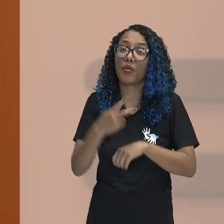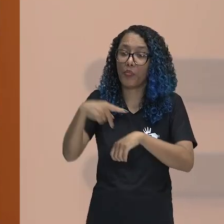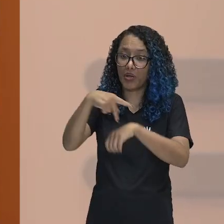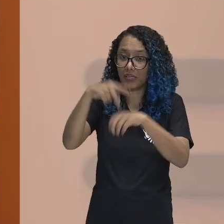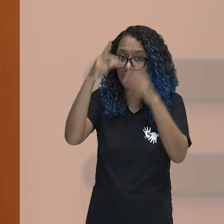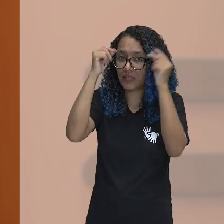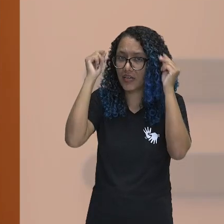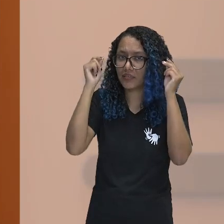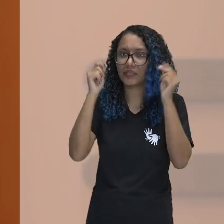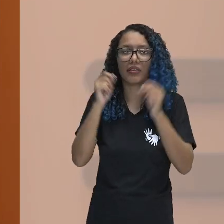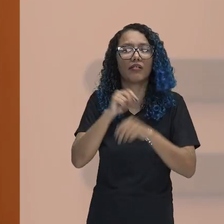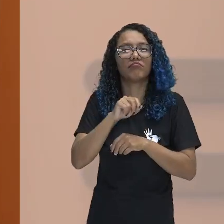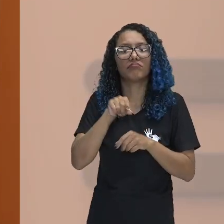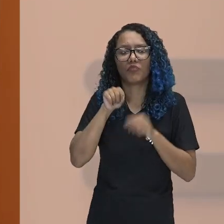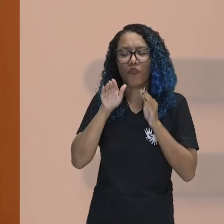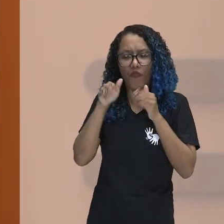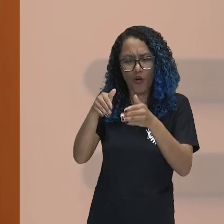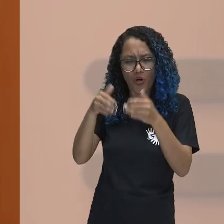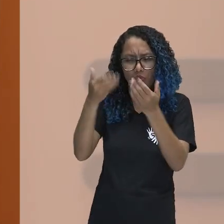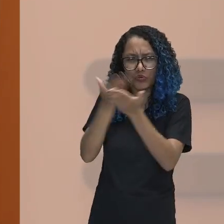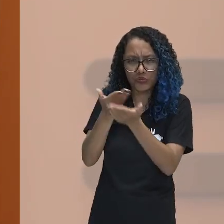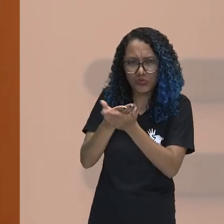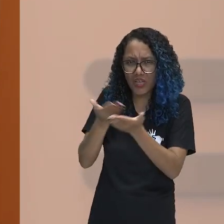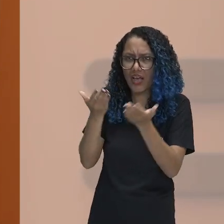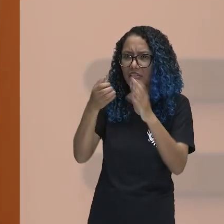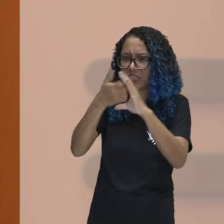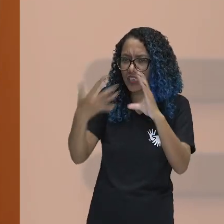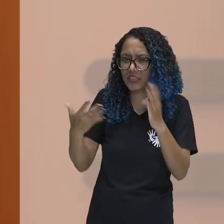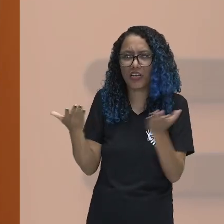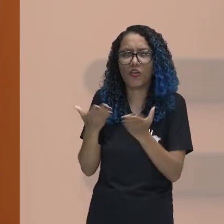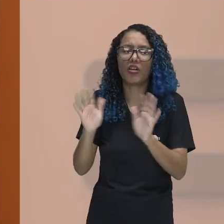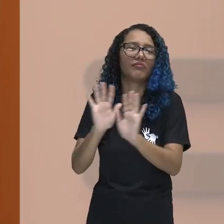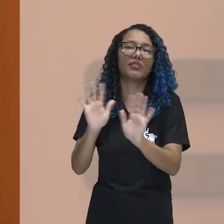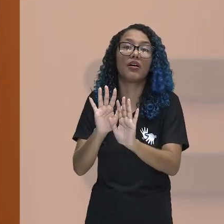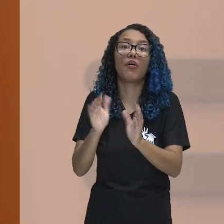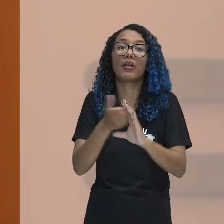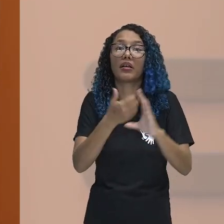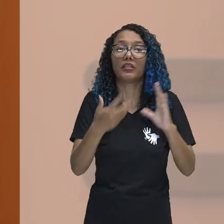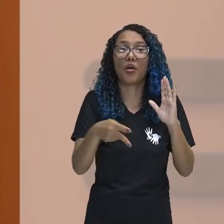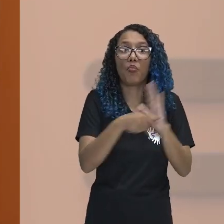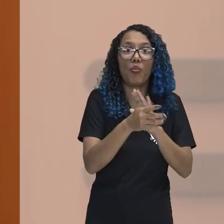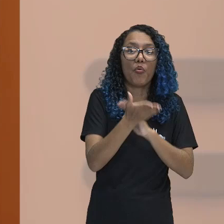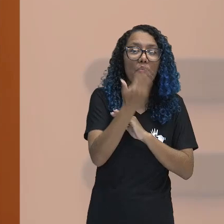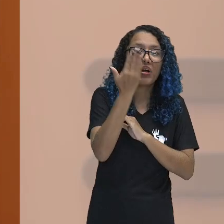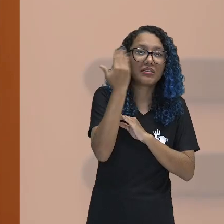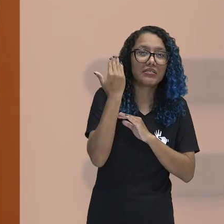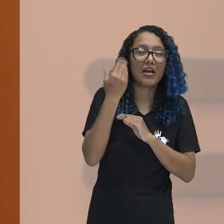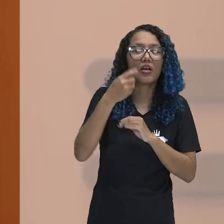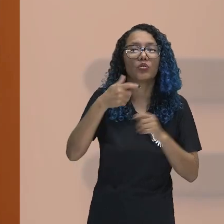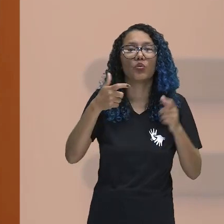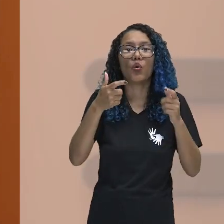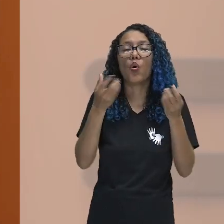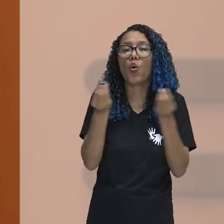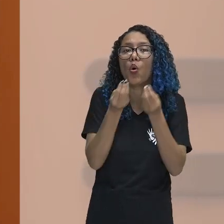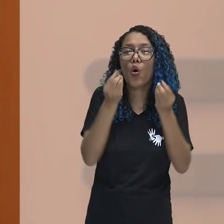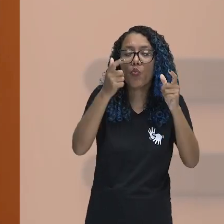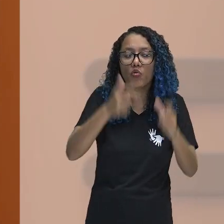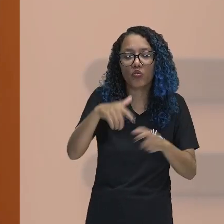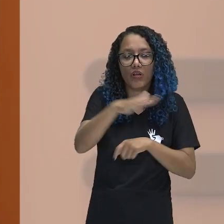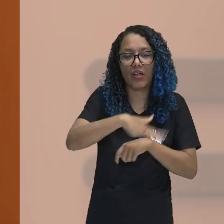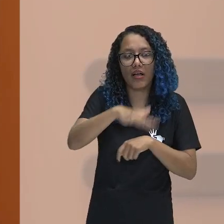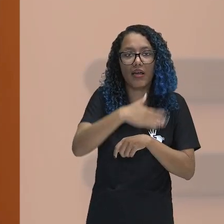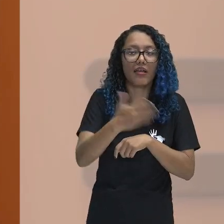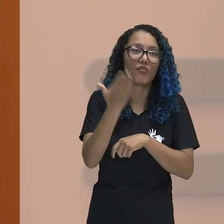um país ali da Europa. A gente vai falar sobre o território da Grécia Antiga, que